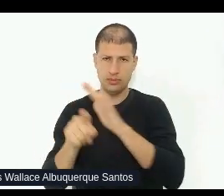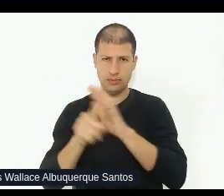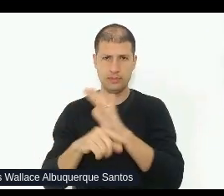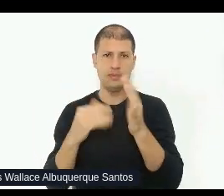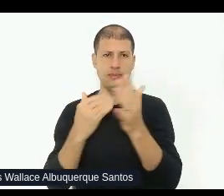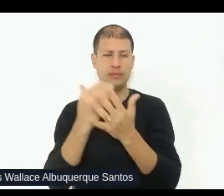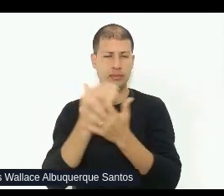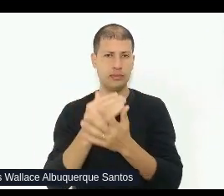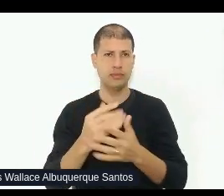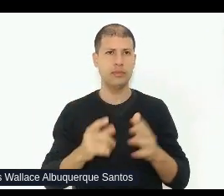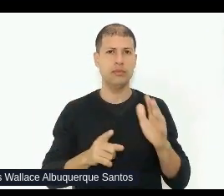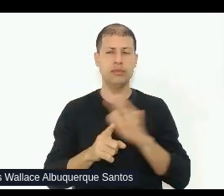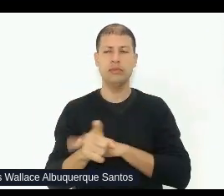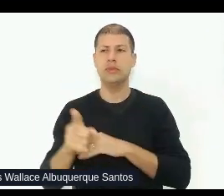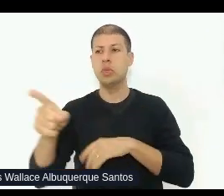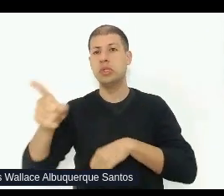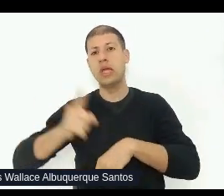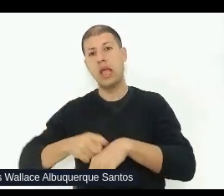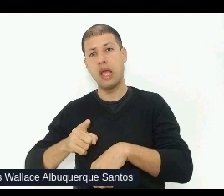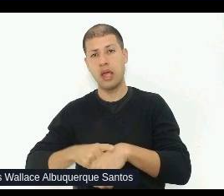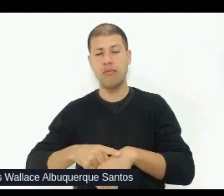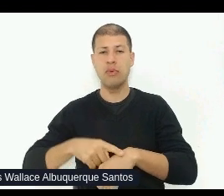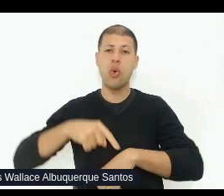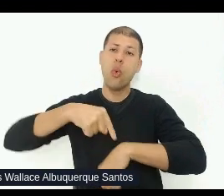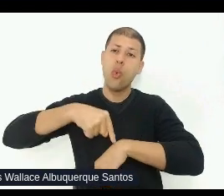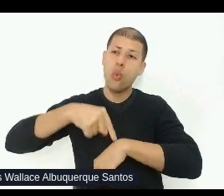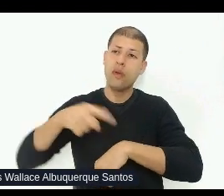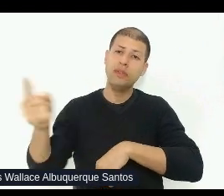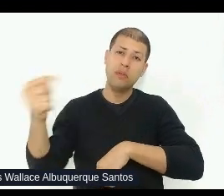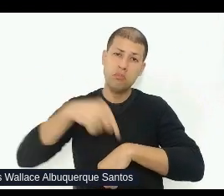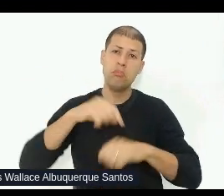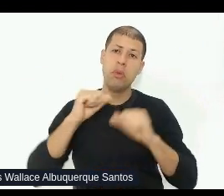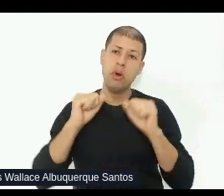o perfil dela, qual horário que ela poderia fazer